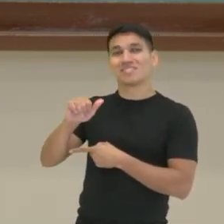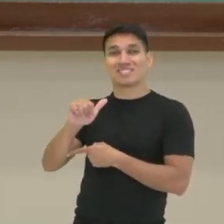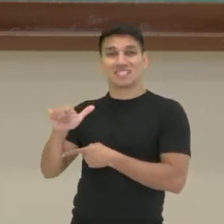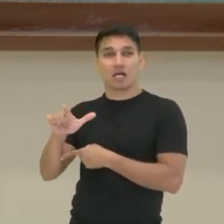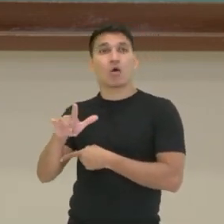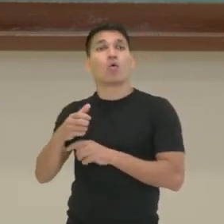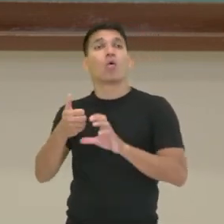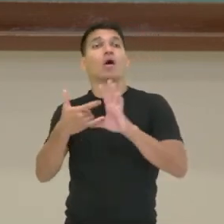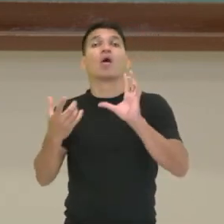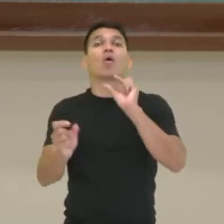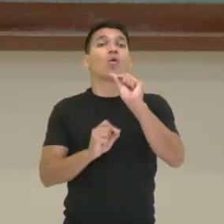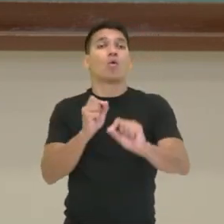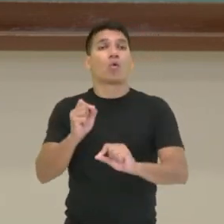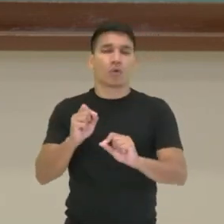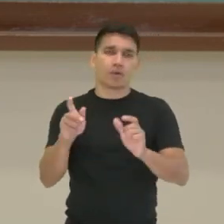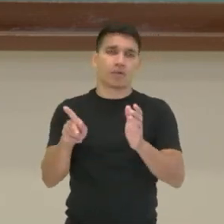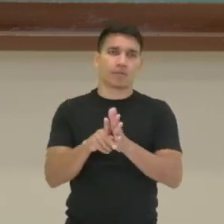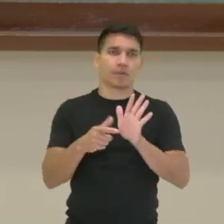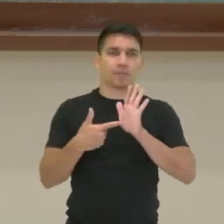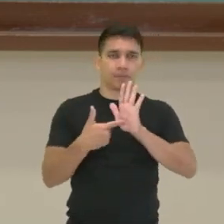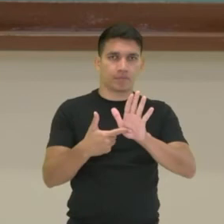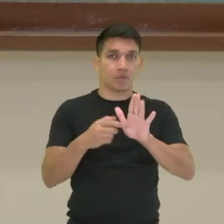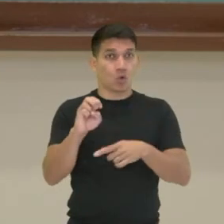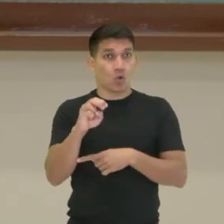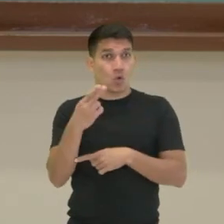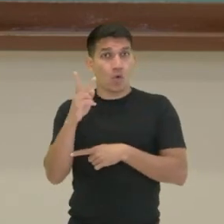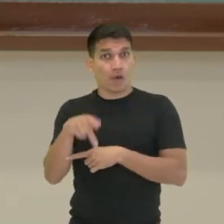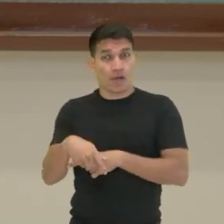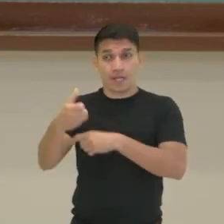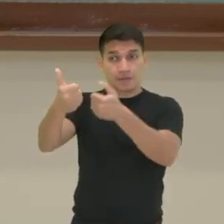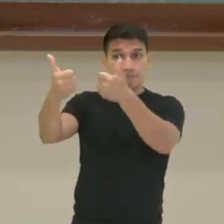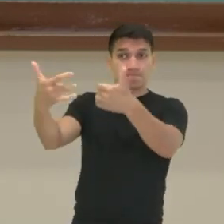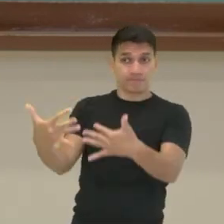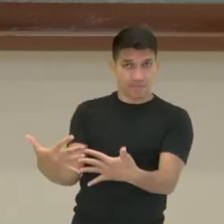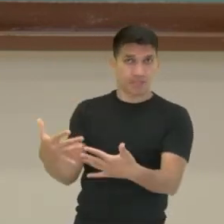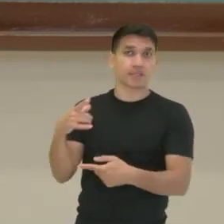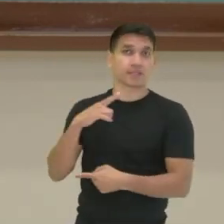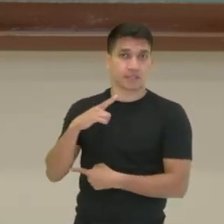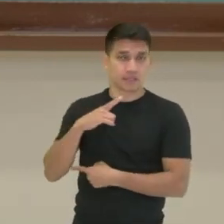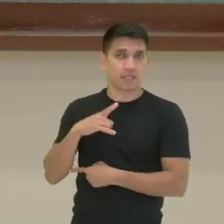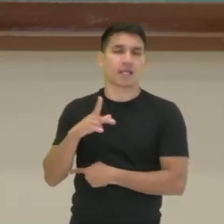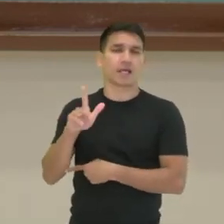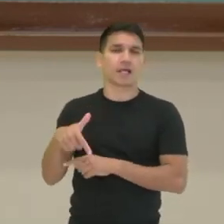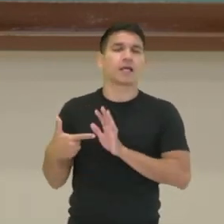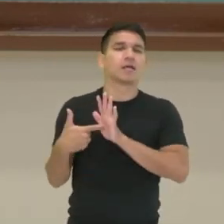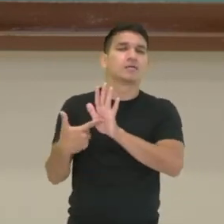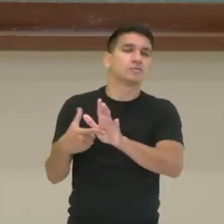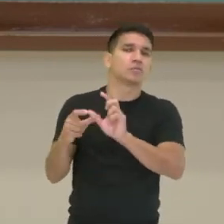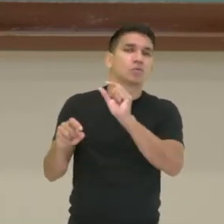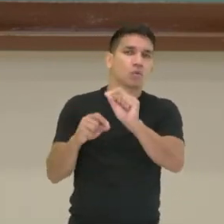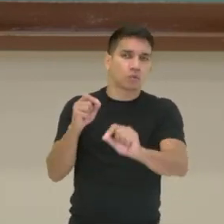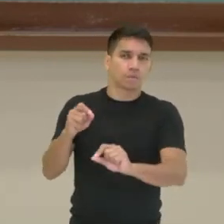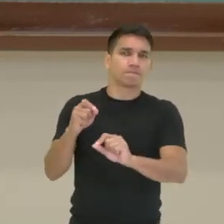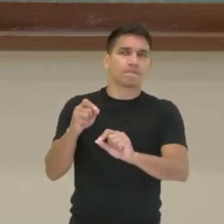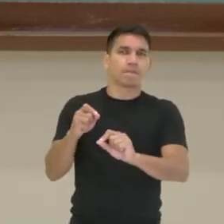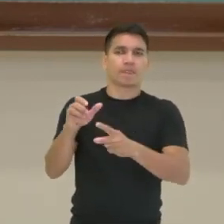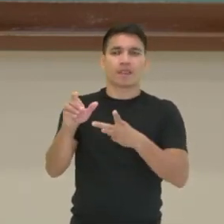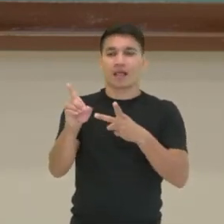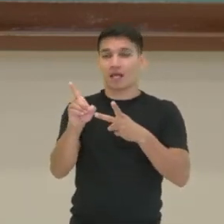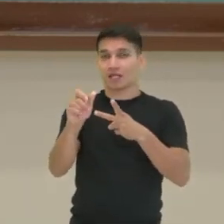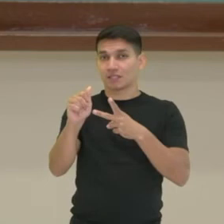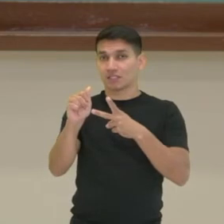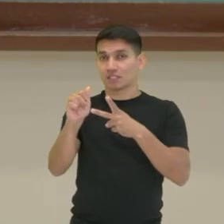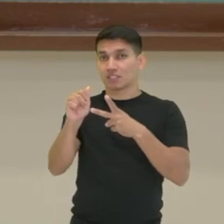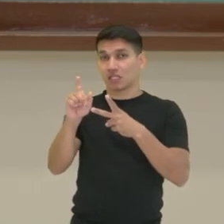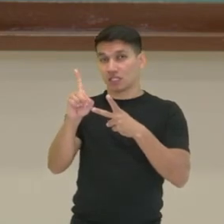vai caracterizar lá ou uma explicação, né? Ela vai ser uma adjetiva explicativa